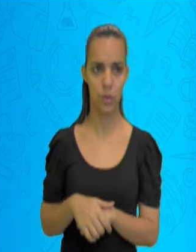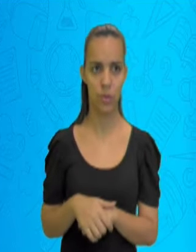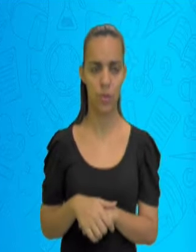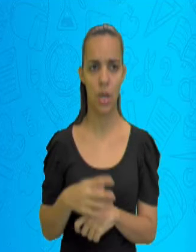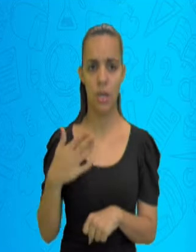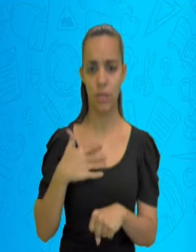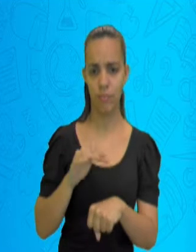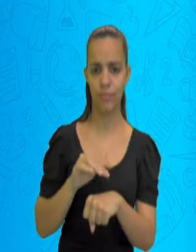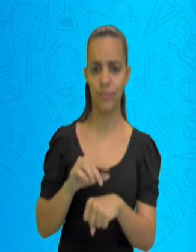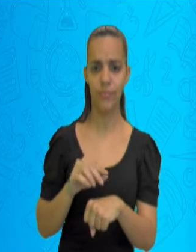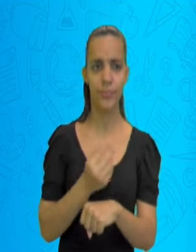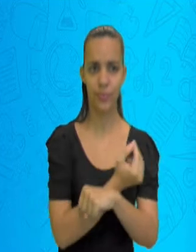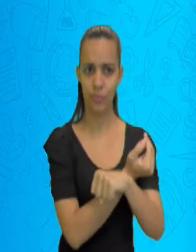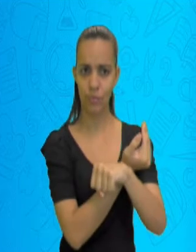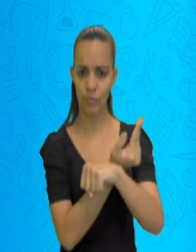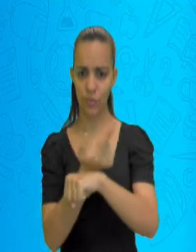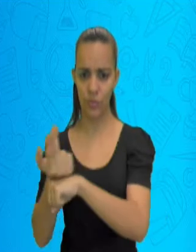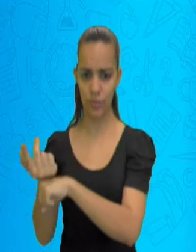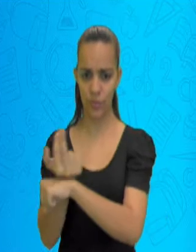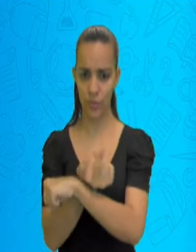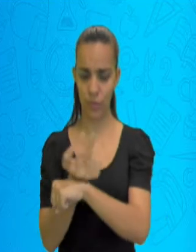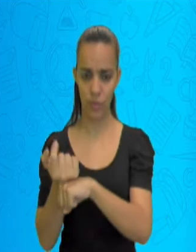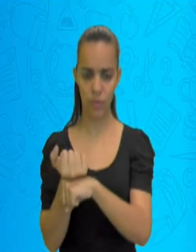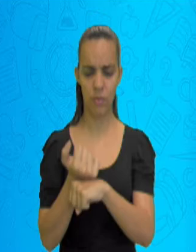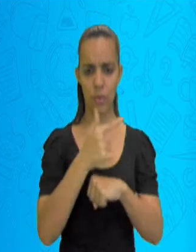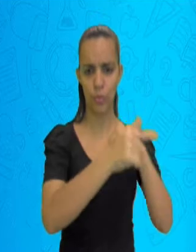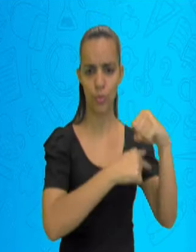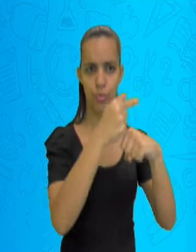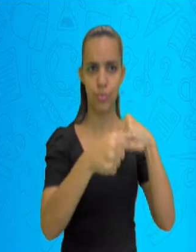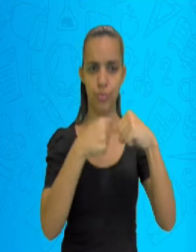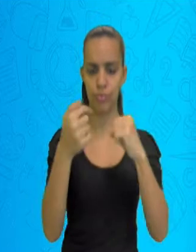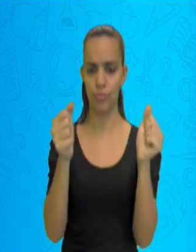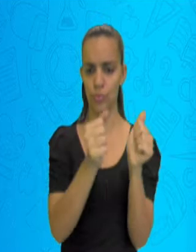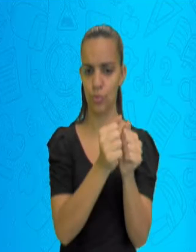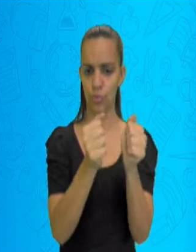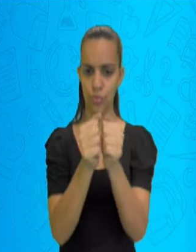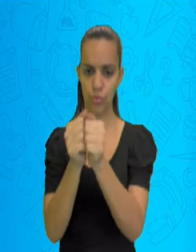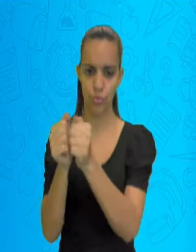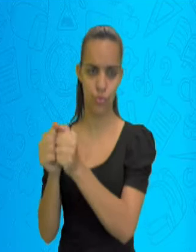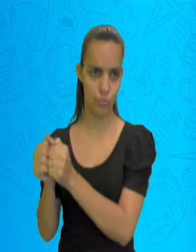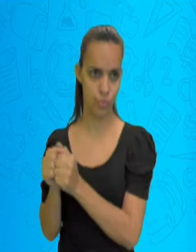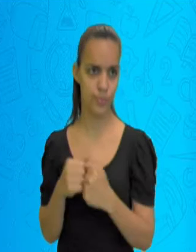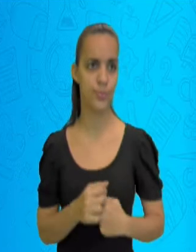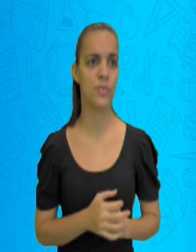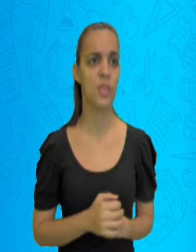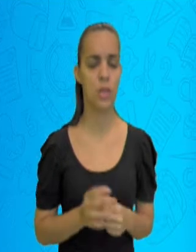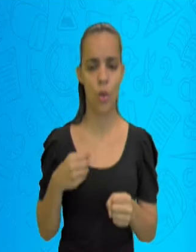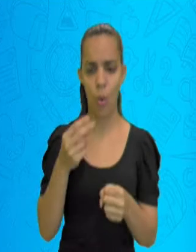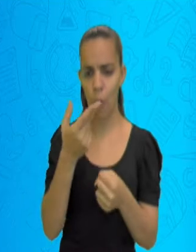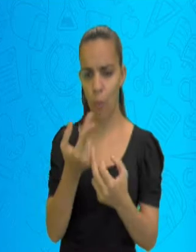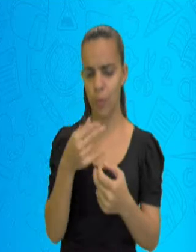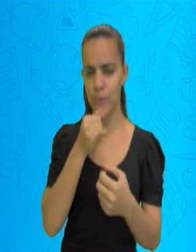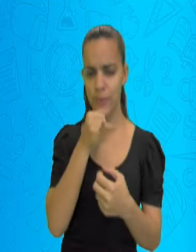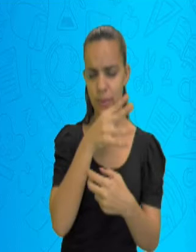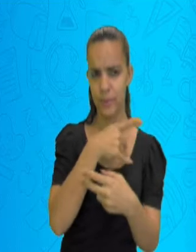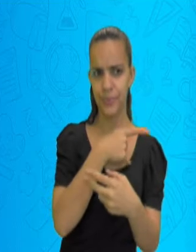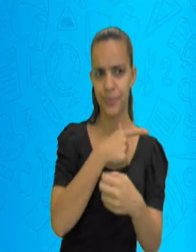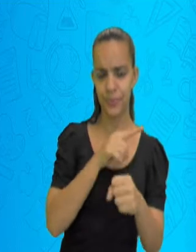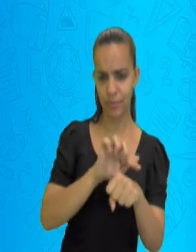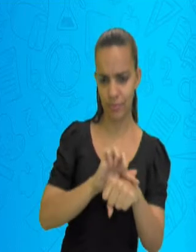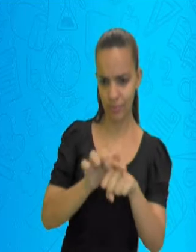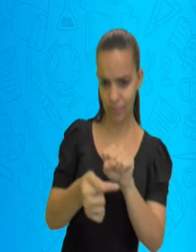químicos diferentes, então representando pelas cores diferentes. Então aqui são